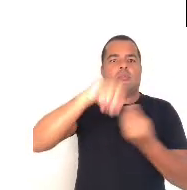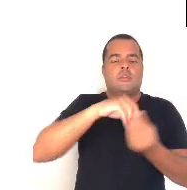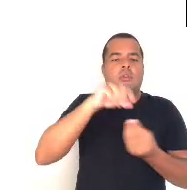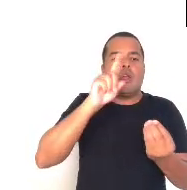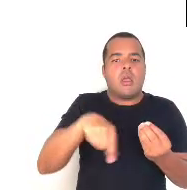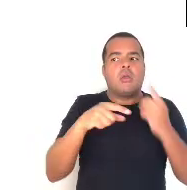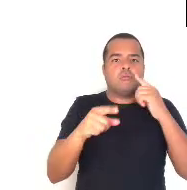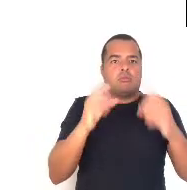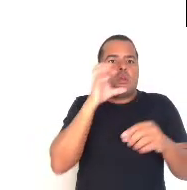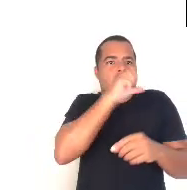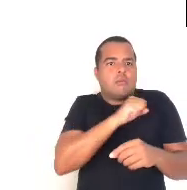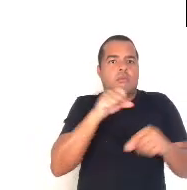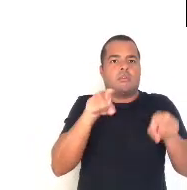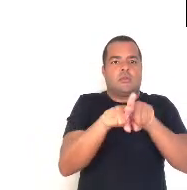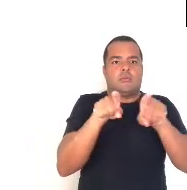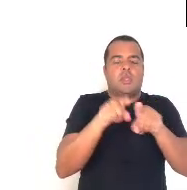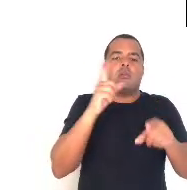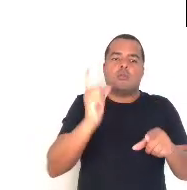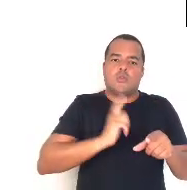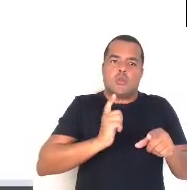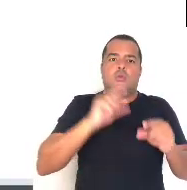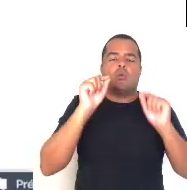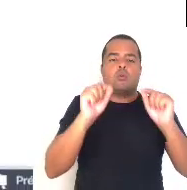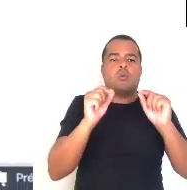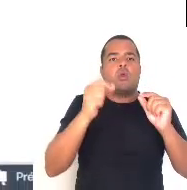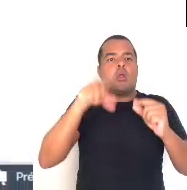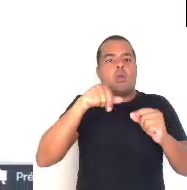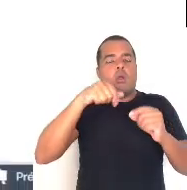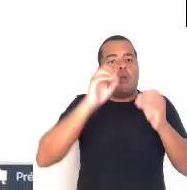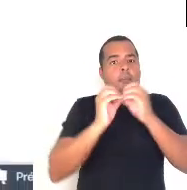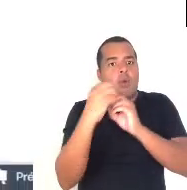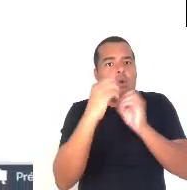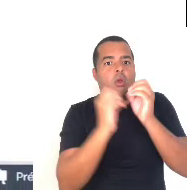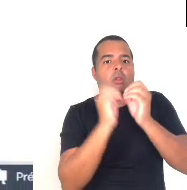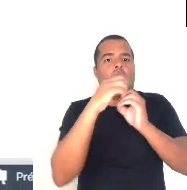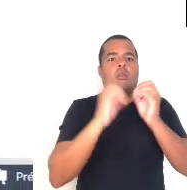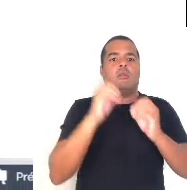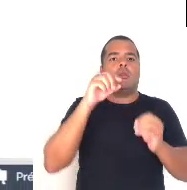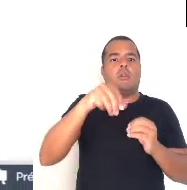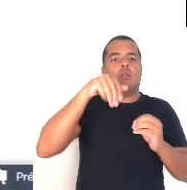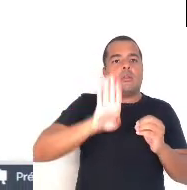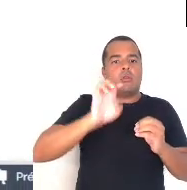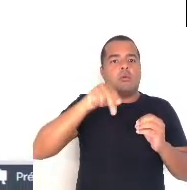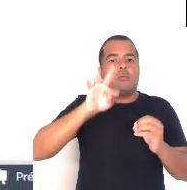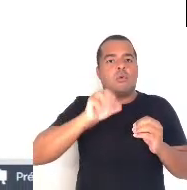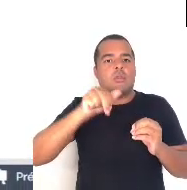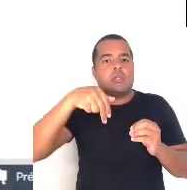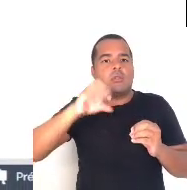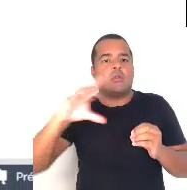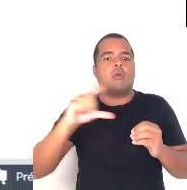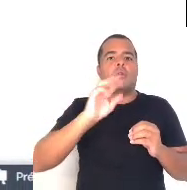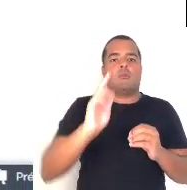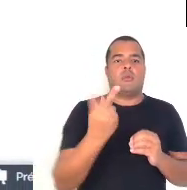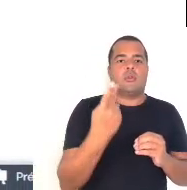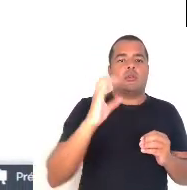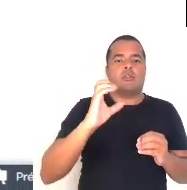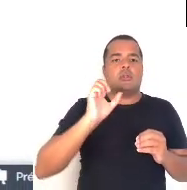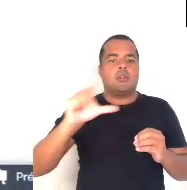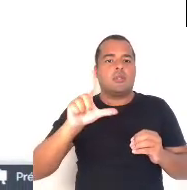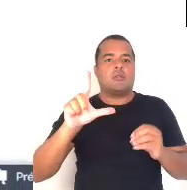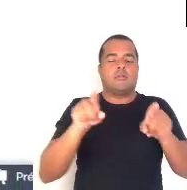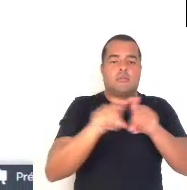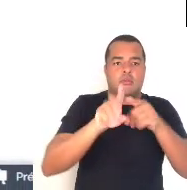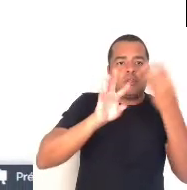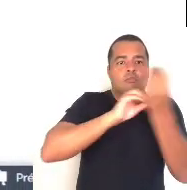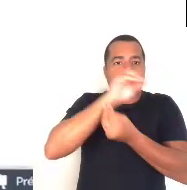positiva, considerada uma etapa rápida, e aí você tem a formação da molécula do terquibutanol e o